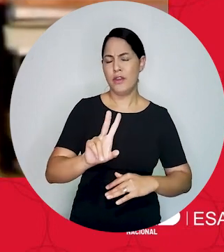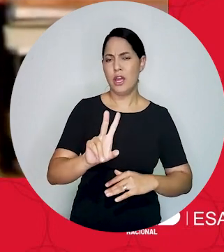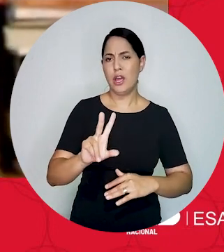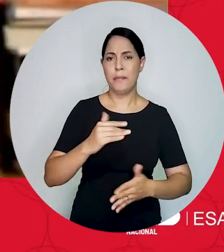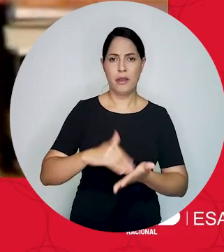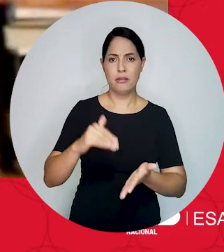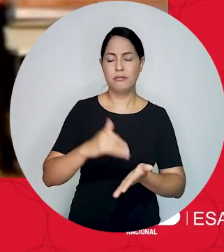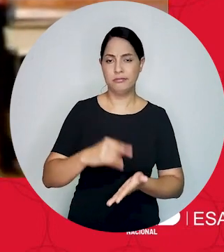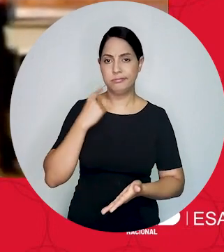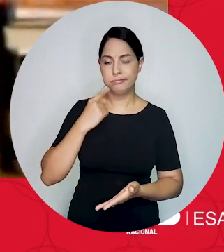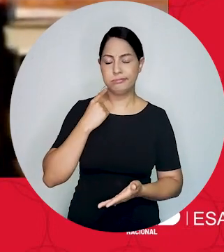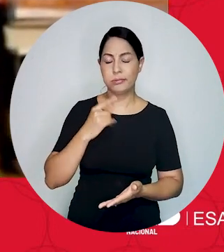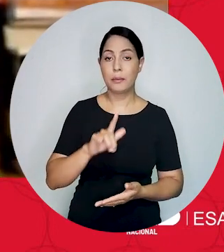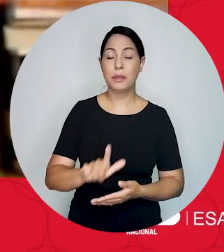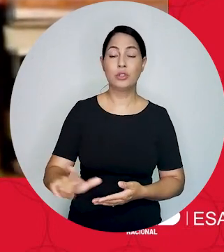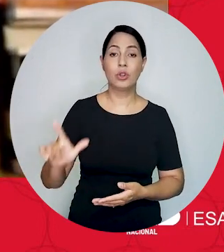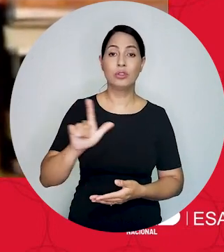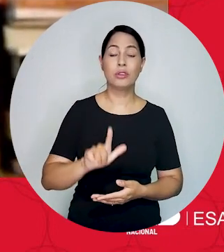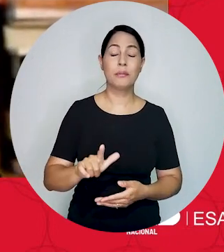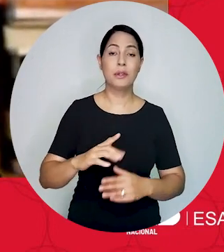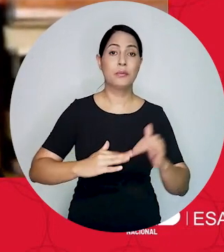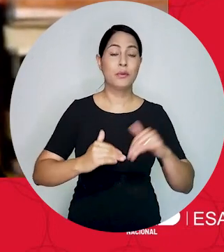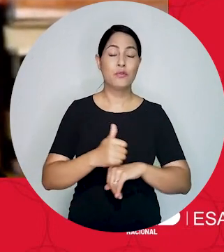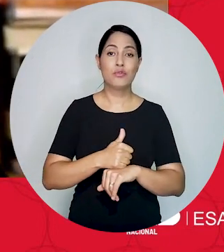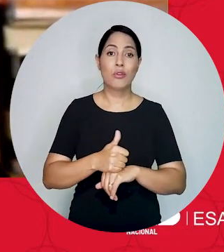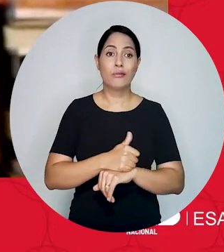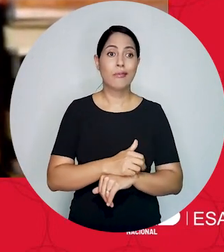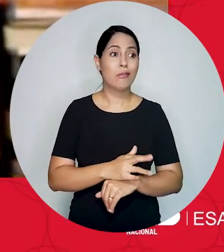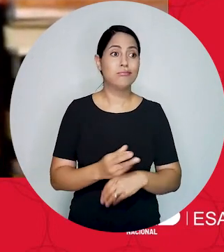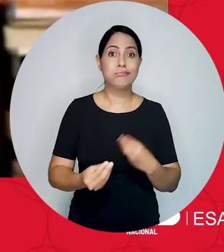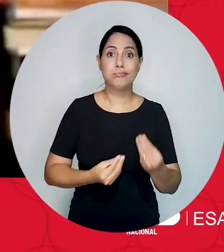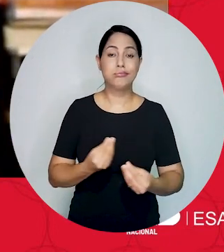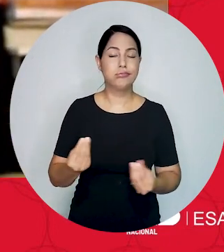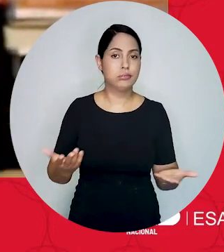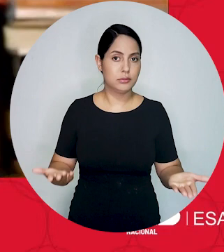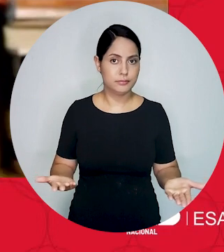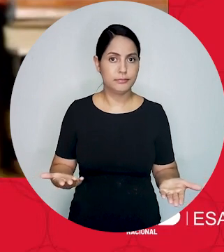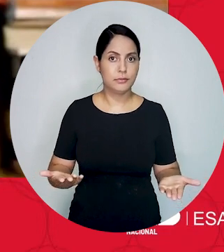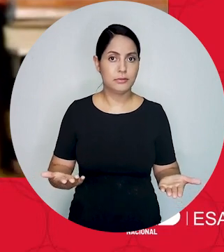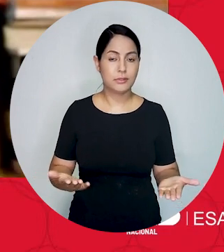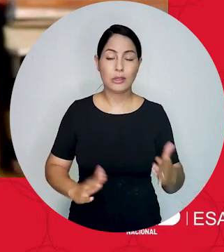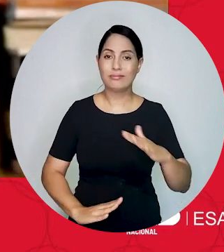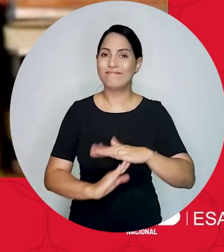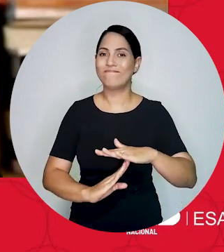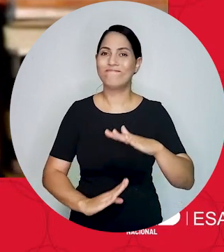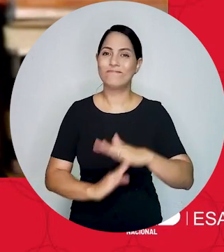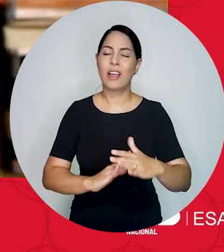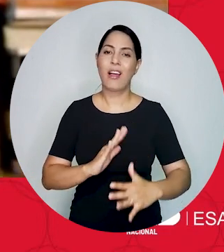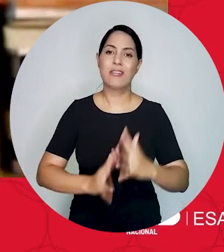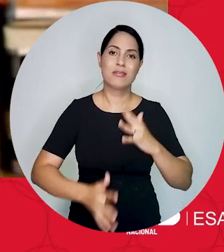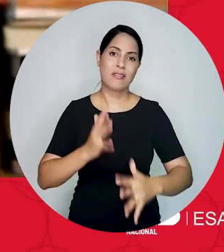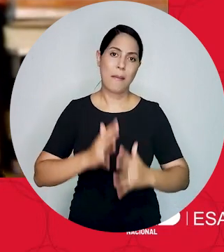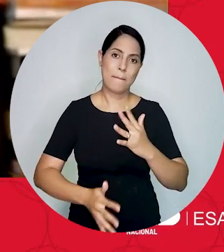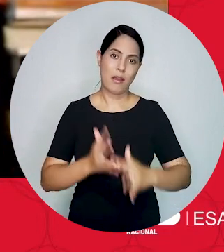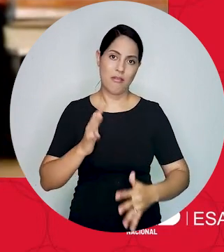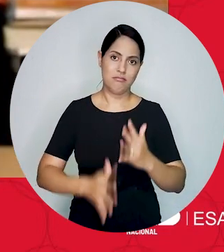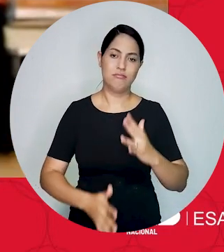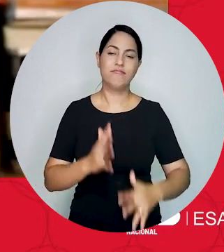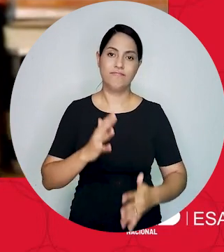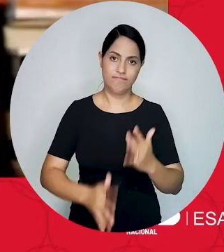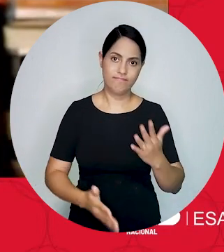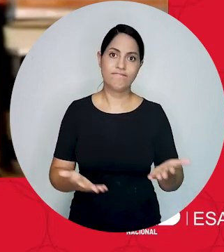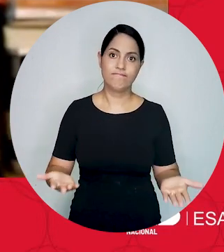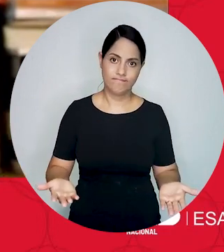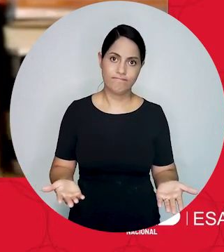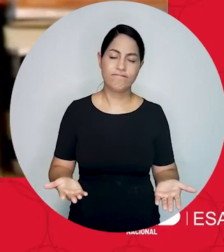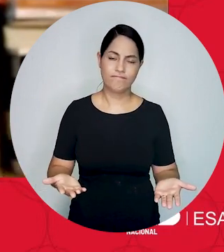aspas, né? Porque tem um caráter empresarial diferente, o escritório de advocacia, faz de uma maneira que é uma maneira não profissional. E